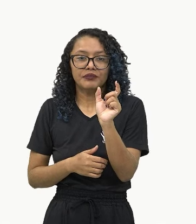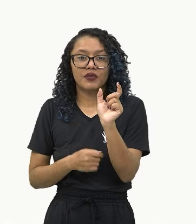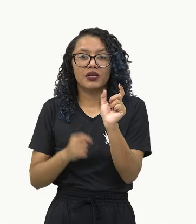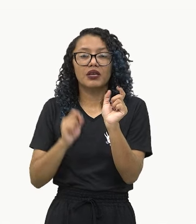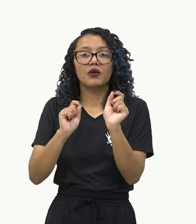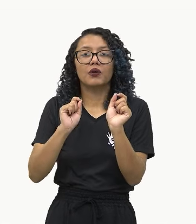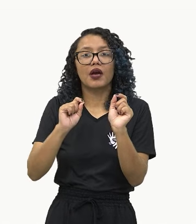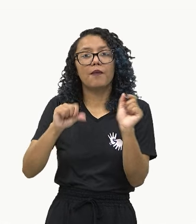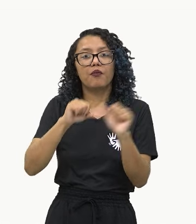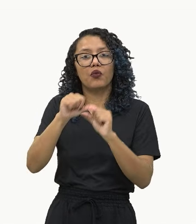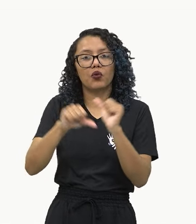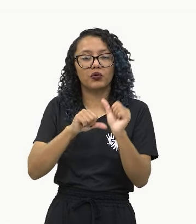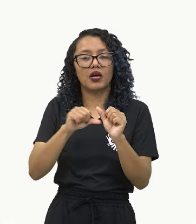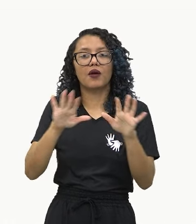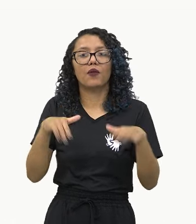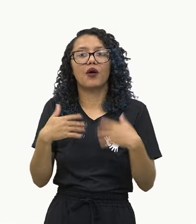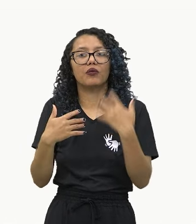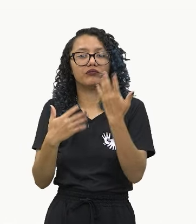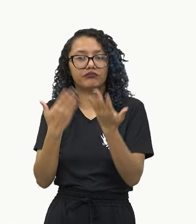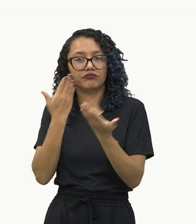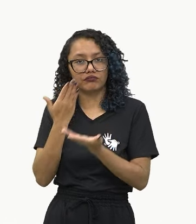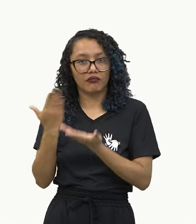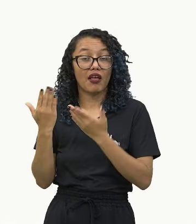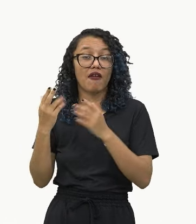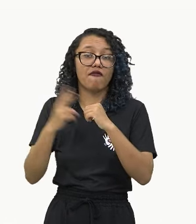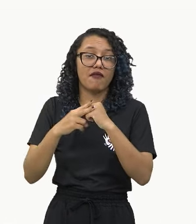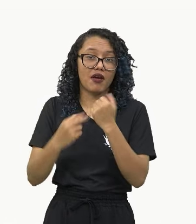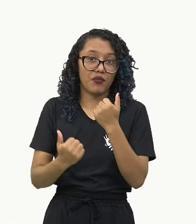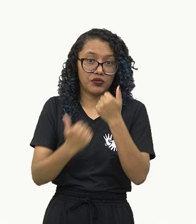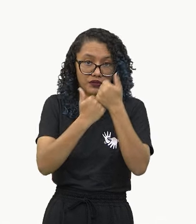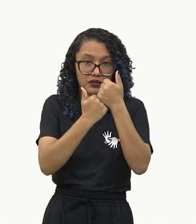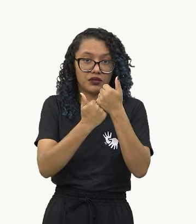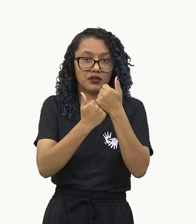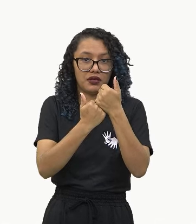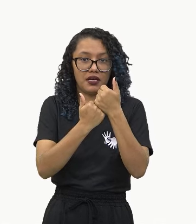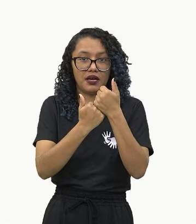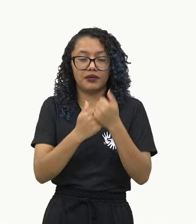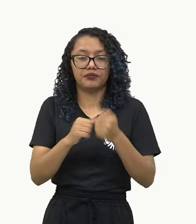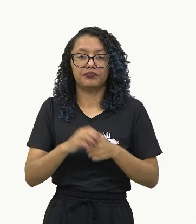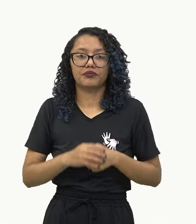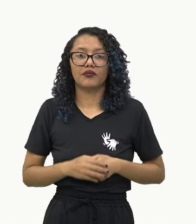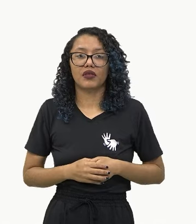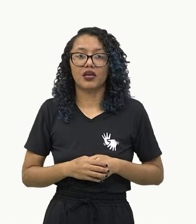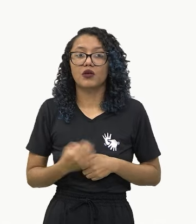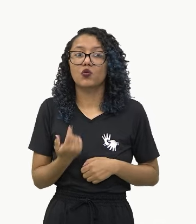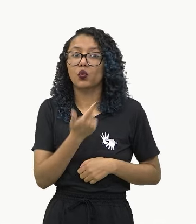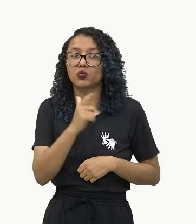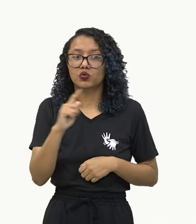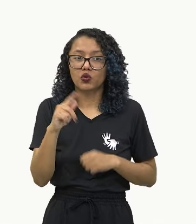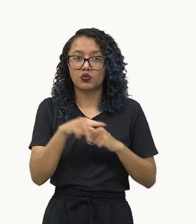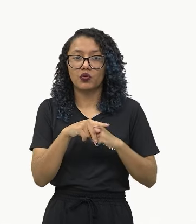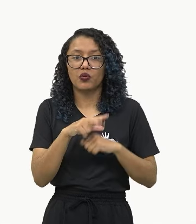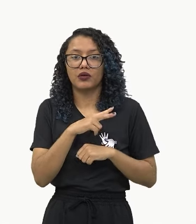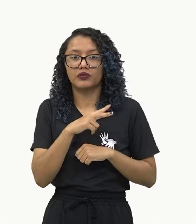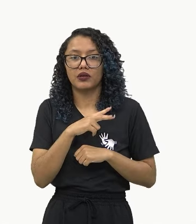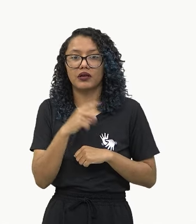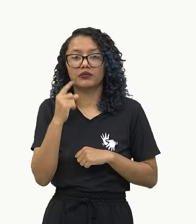verbo haber. Depois, para todos os pronomes pessoais, a gente somente utiliza o